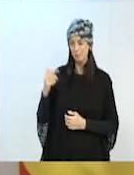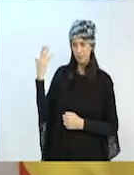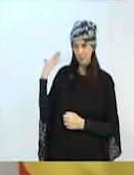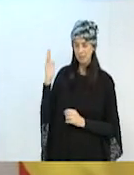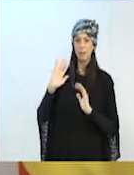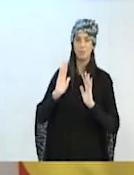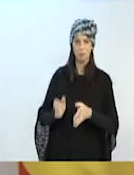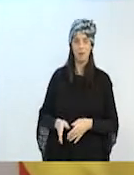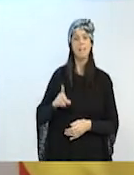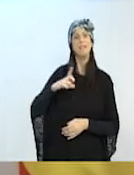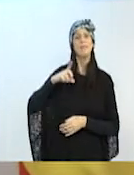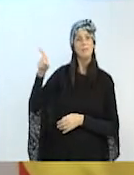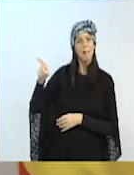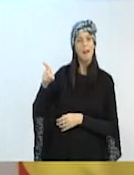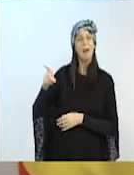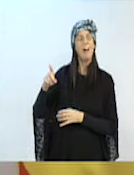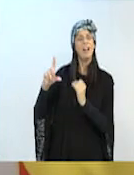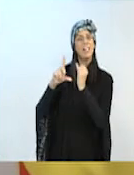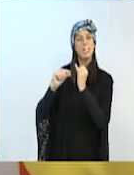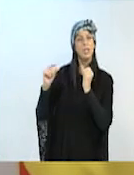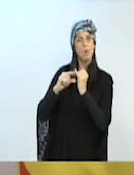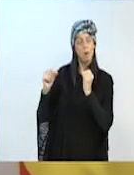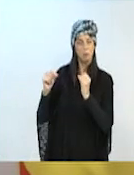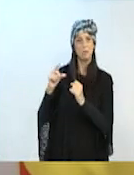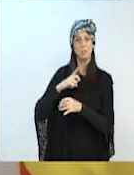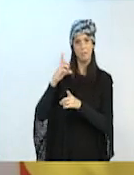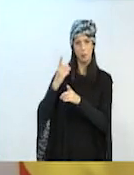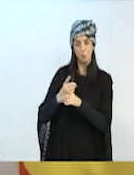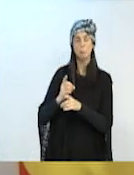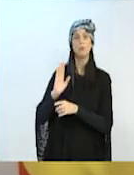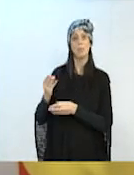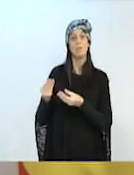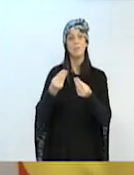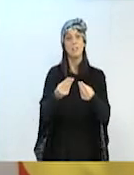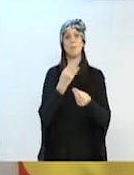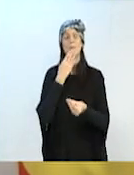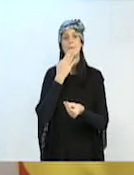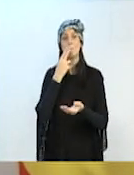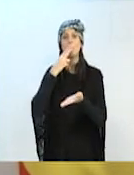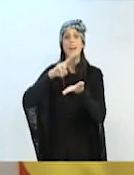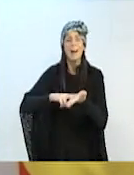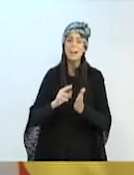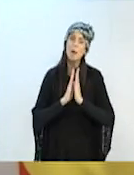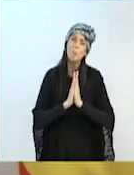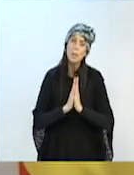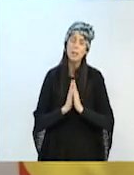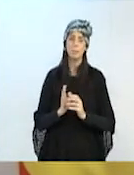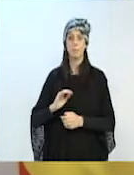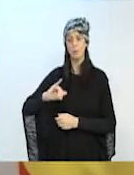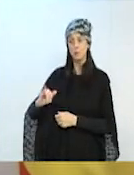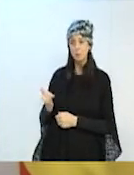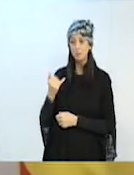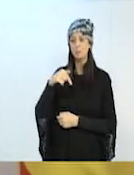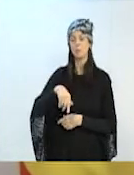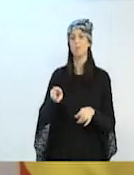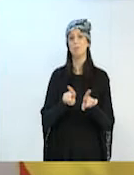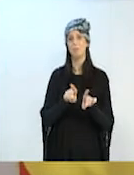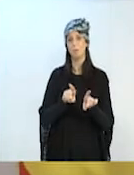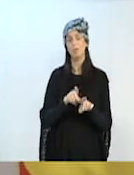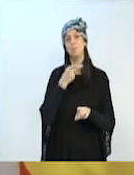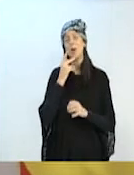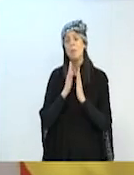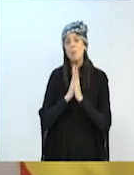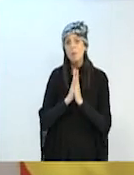de Ilhota, já entregaram uma carta de apelo. E aqui nós aproveitamos esse espaço e fazemos um apelo também